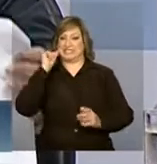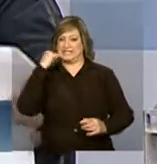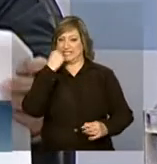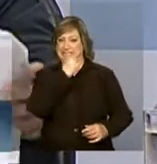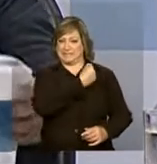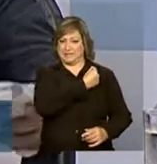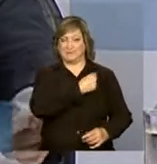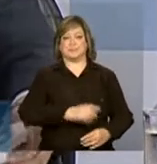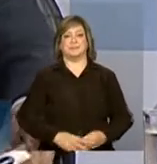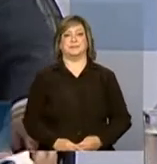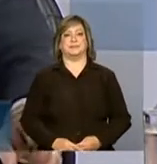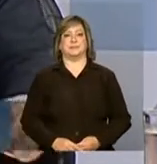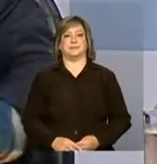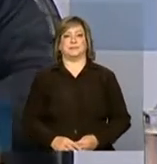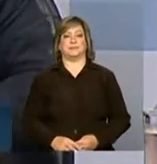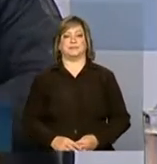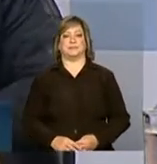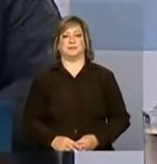odontológico.